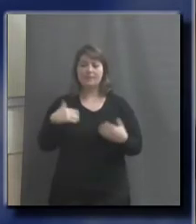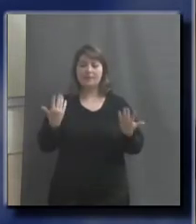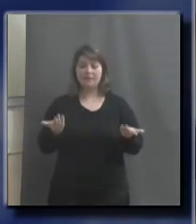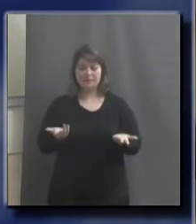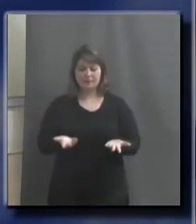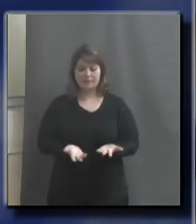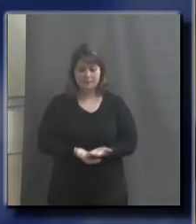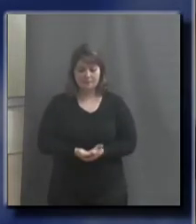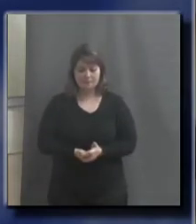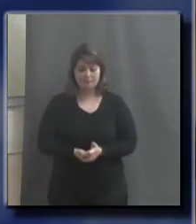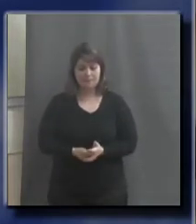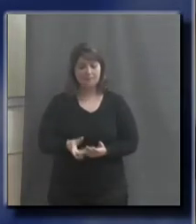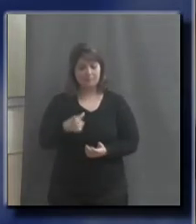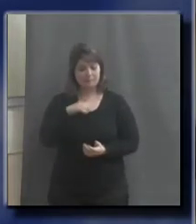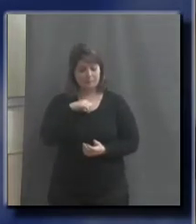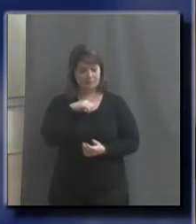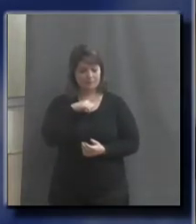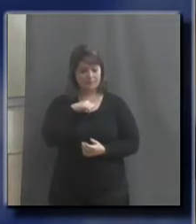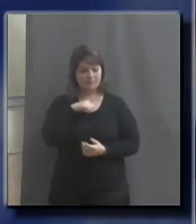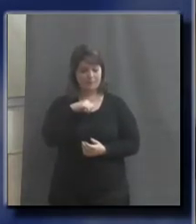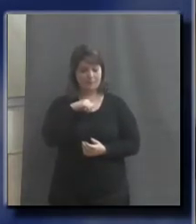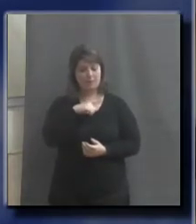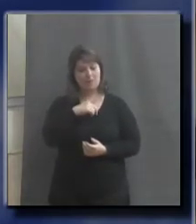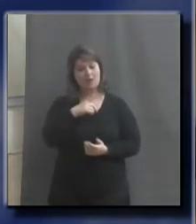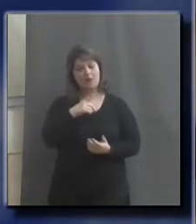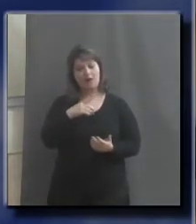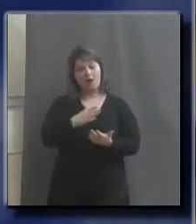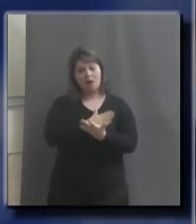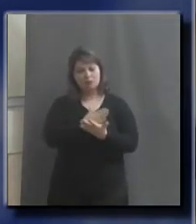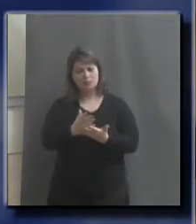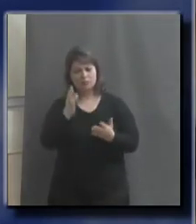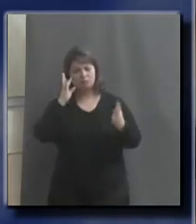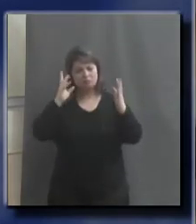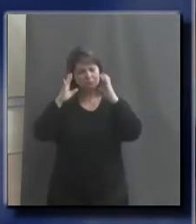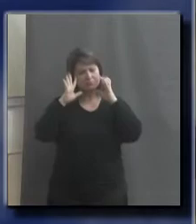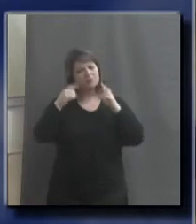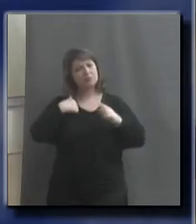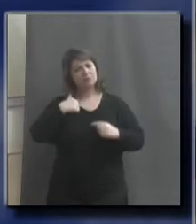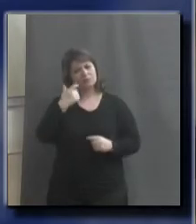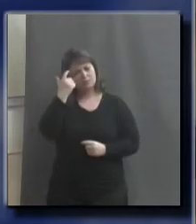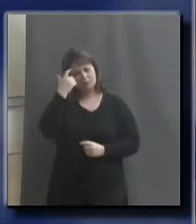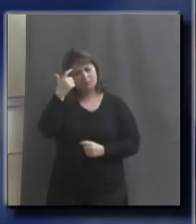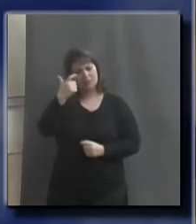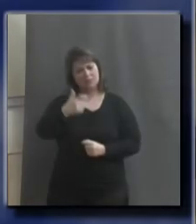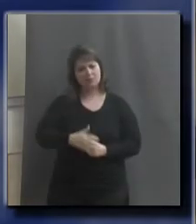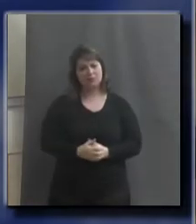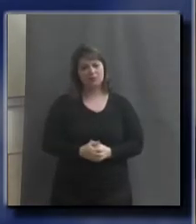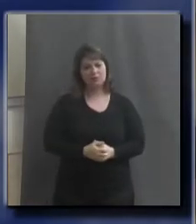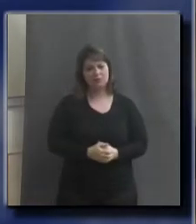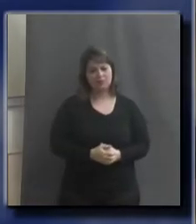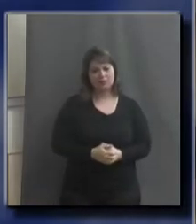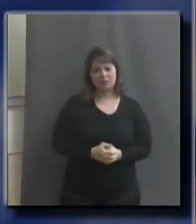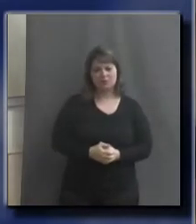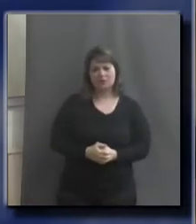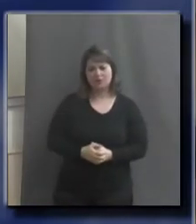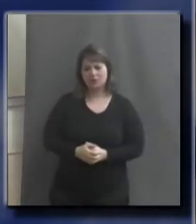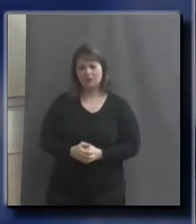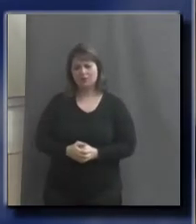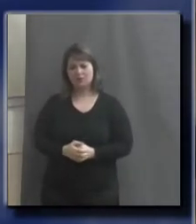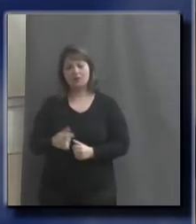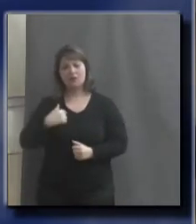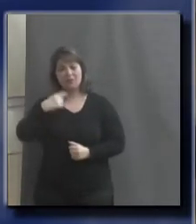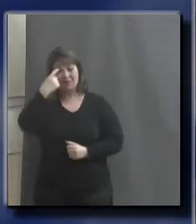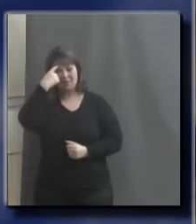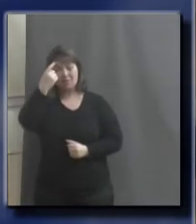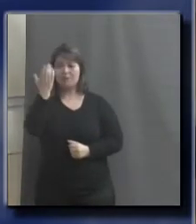aí tem algo que fica para mim nesse processo, que também, e aí me